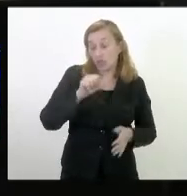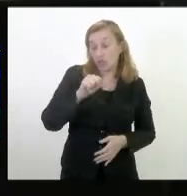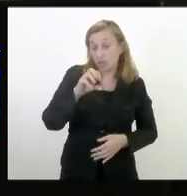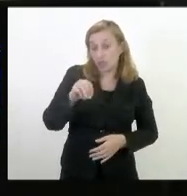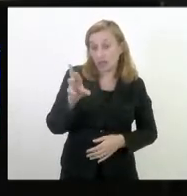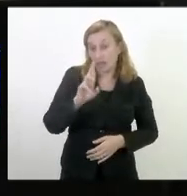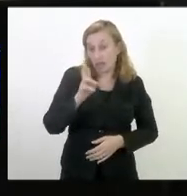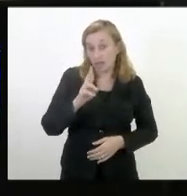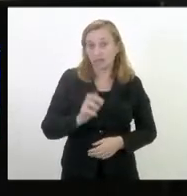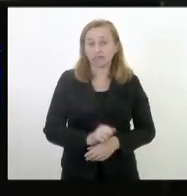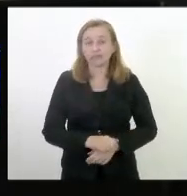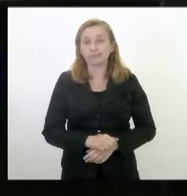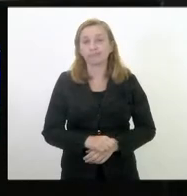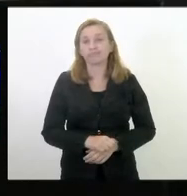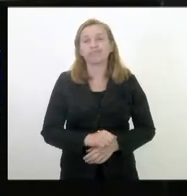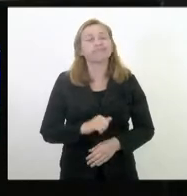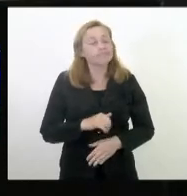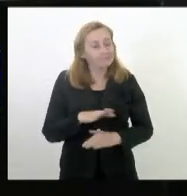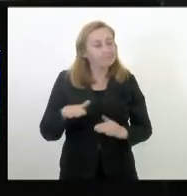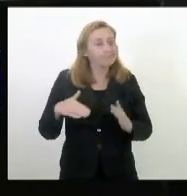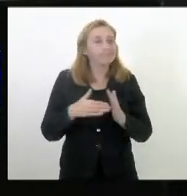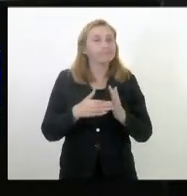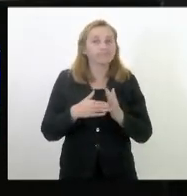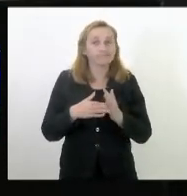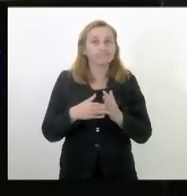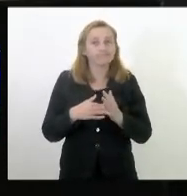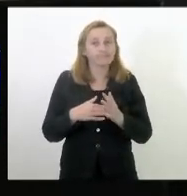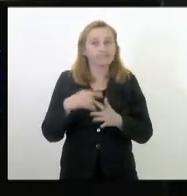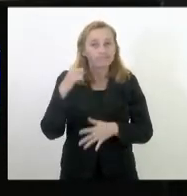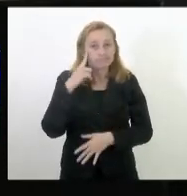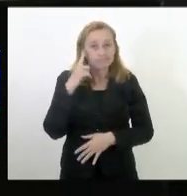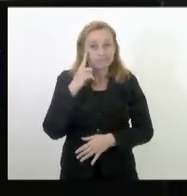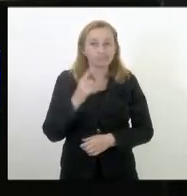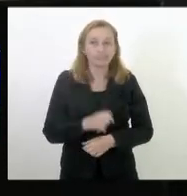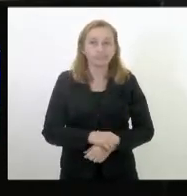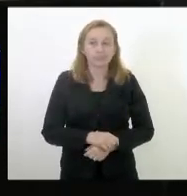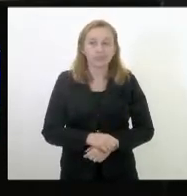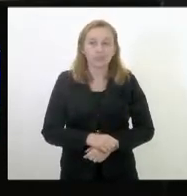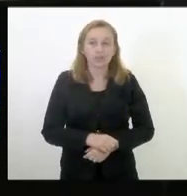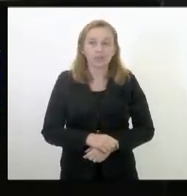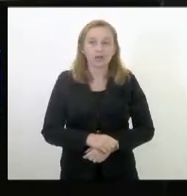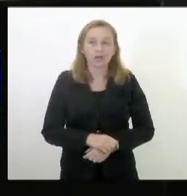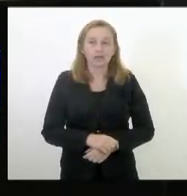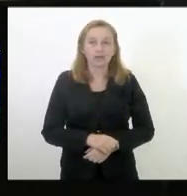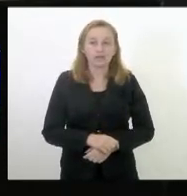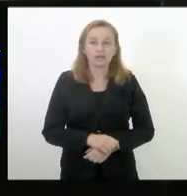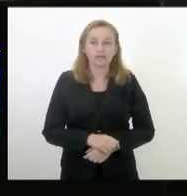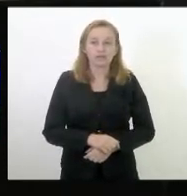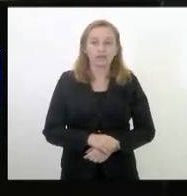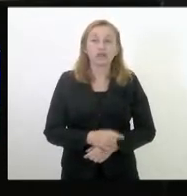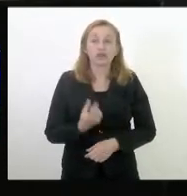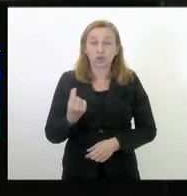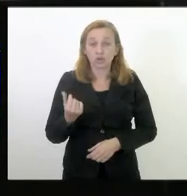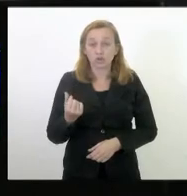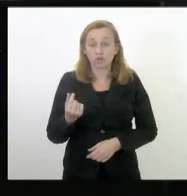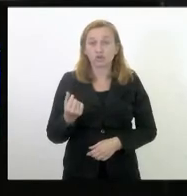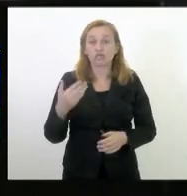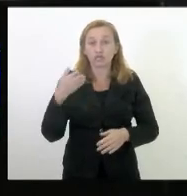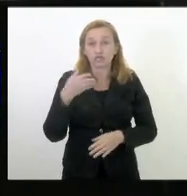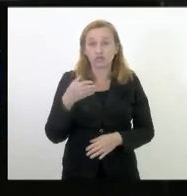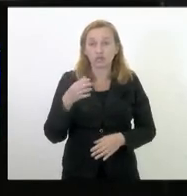R$ 80, e nós estamos todos na expectativa de que haja sensibilidade por parte do Governo do Estado para que esse valor seja de